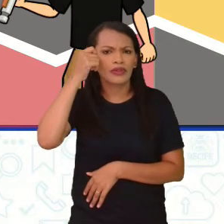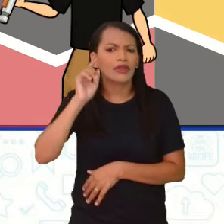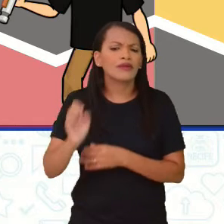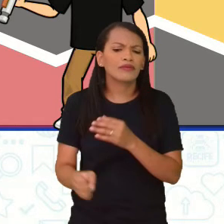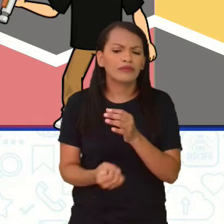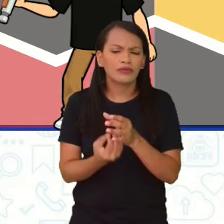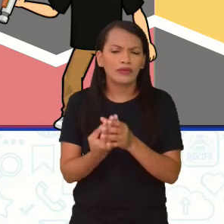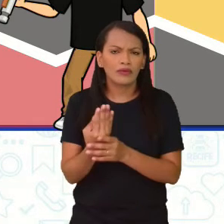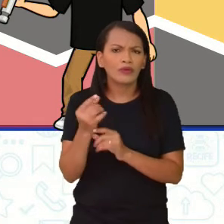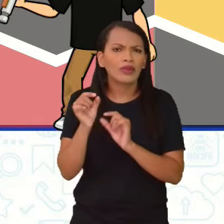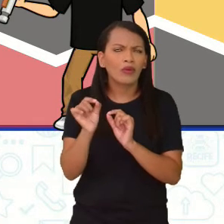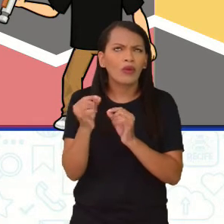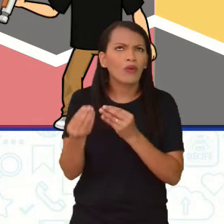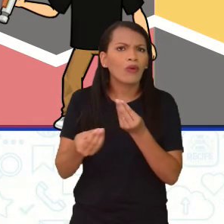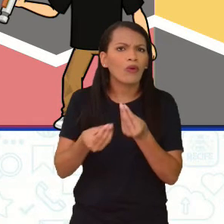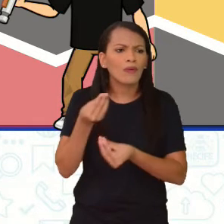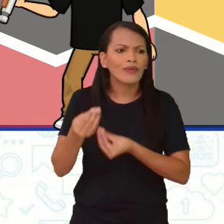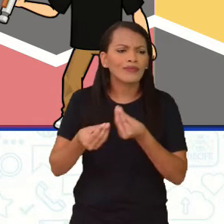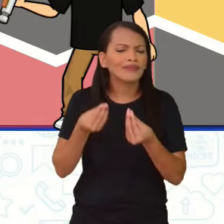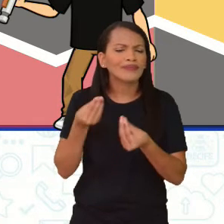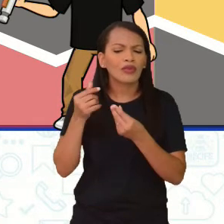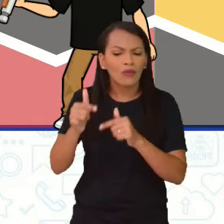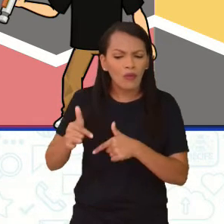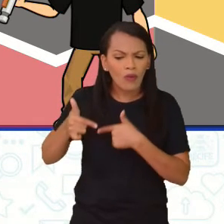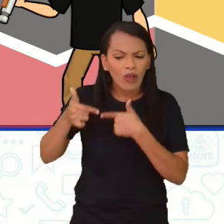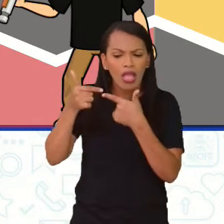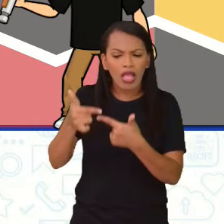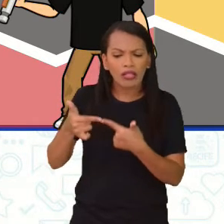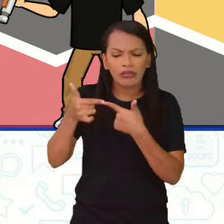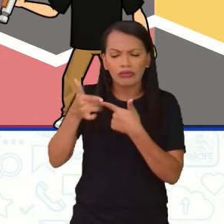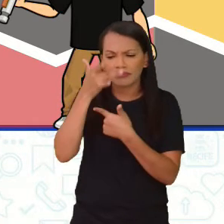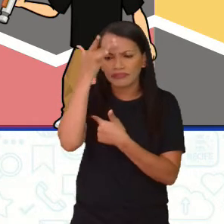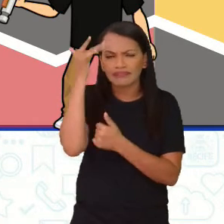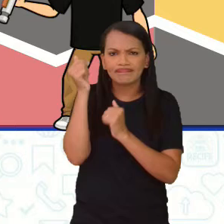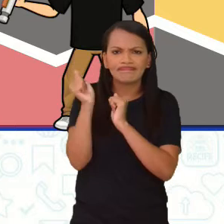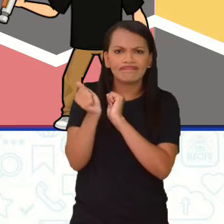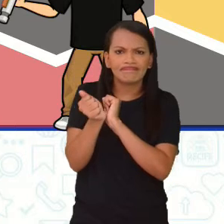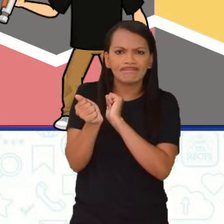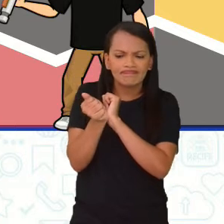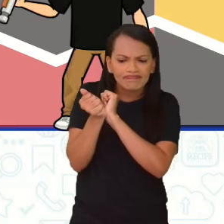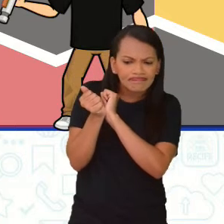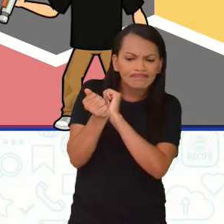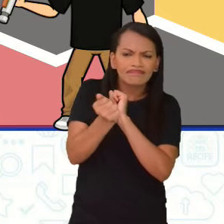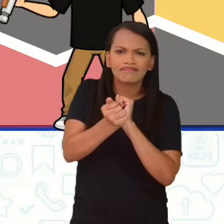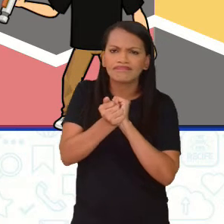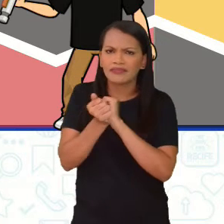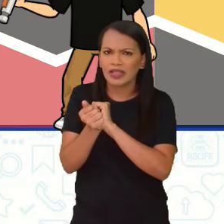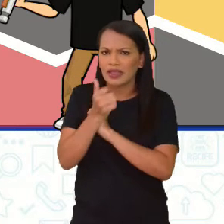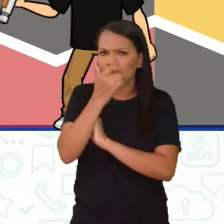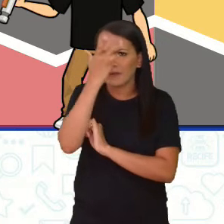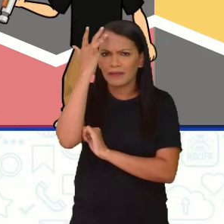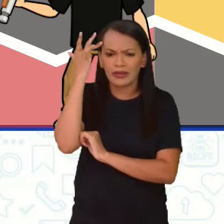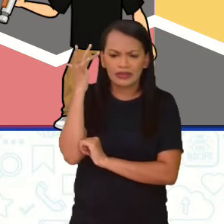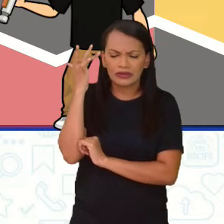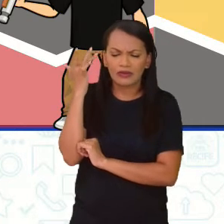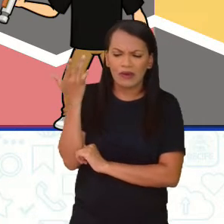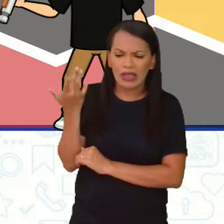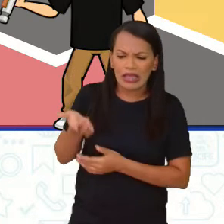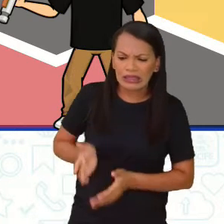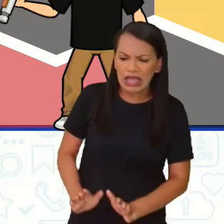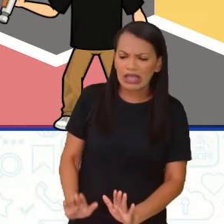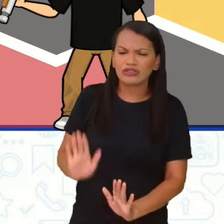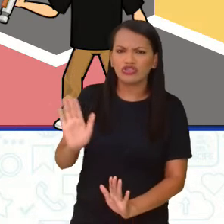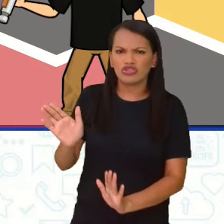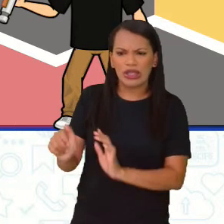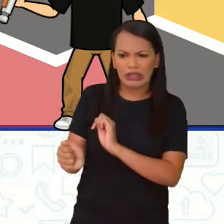luta dos escravos, né? Na realidade, das pessoas escravizadas. Ninguém nasce com status social de